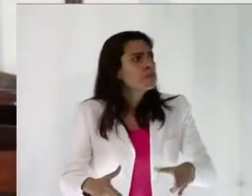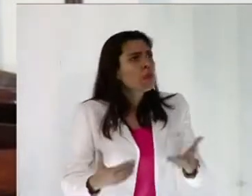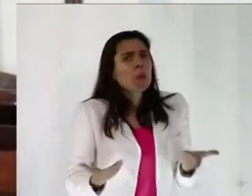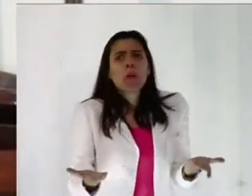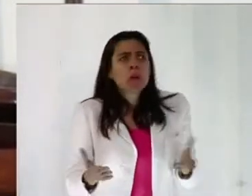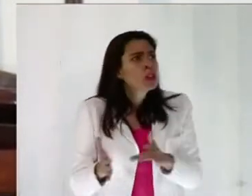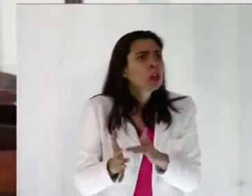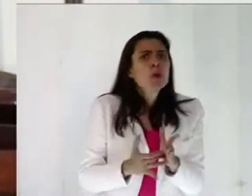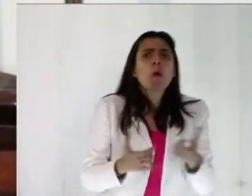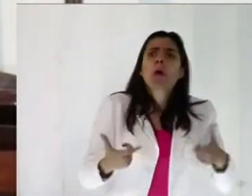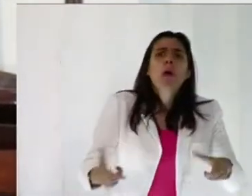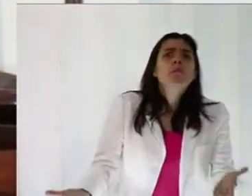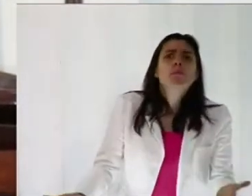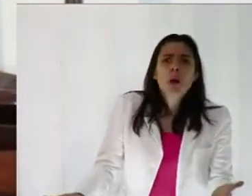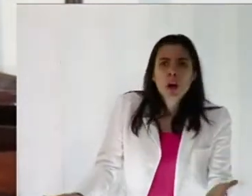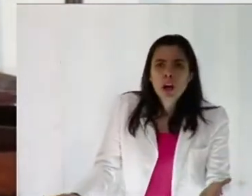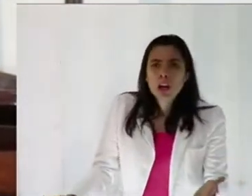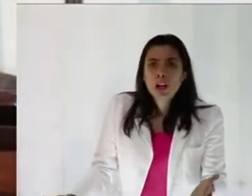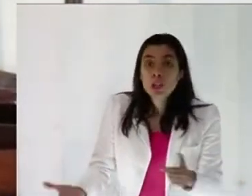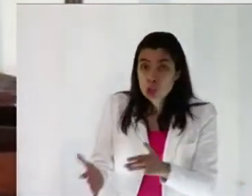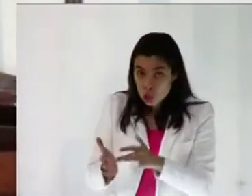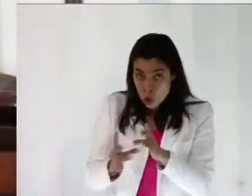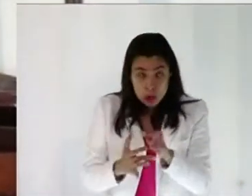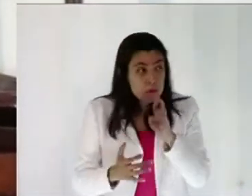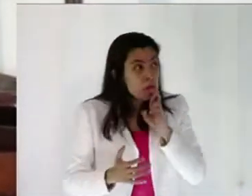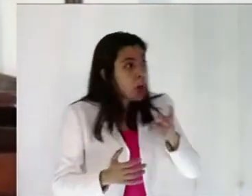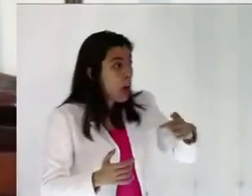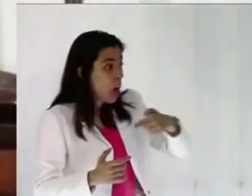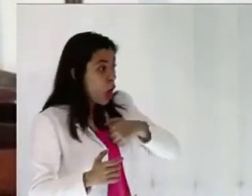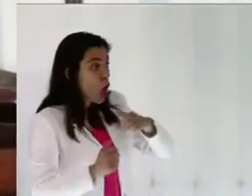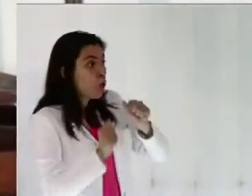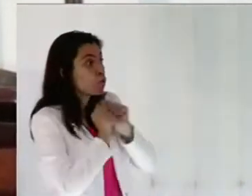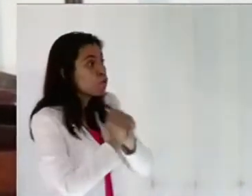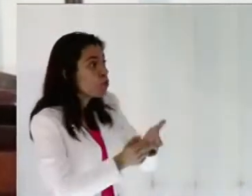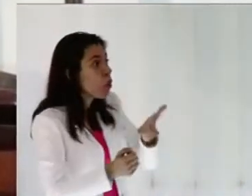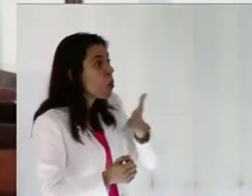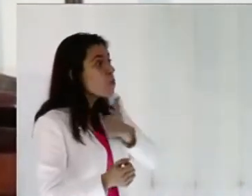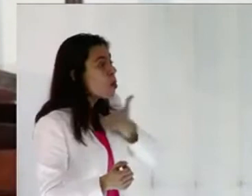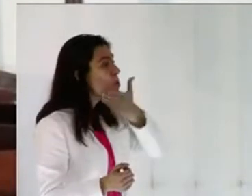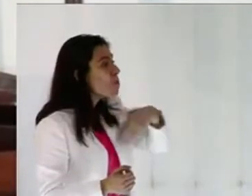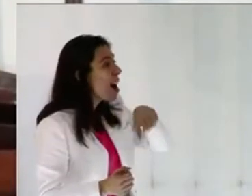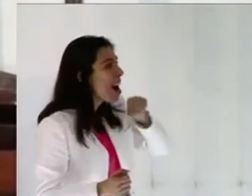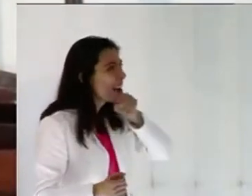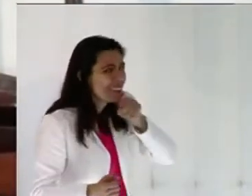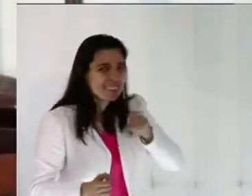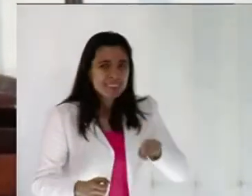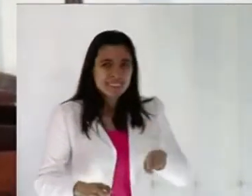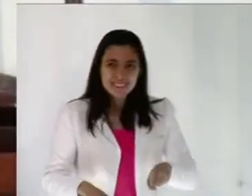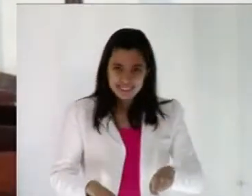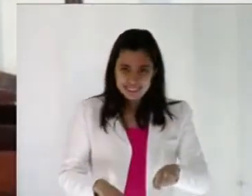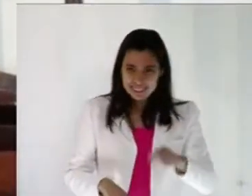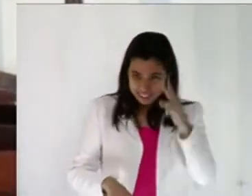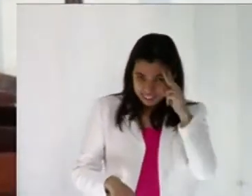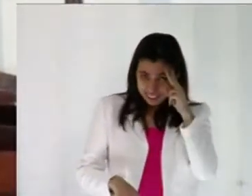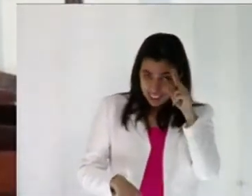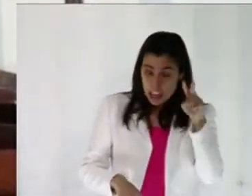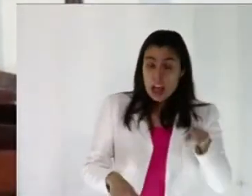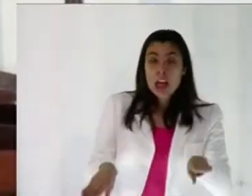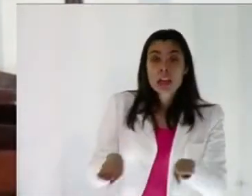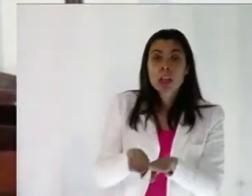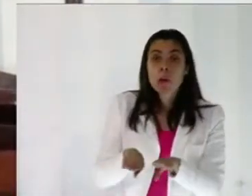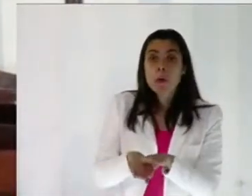de milagres, de ensinamentos, Jesus se retirava para um lugar solitário, porque ele queria estar a sós com o